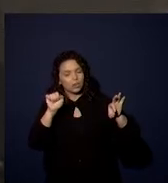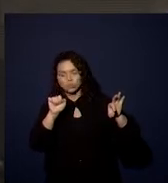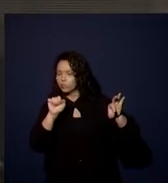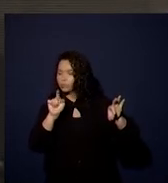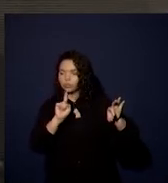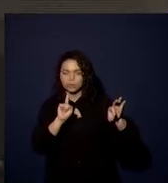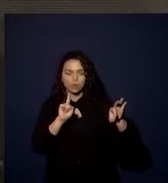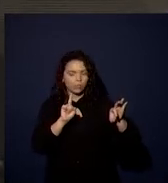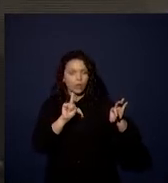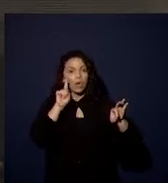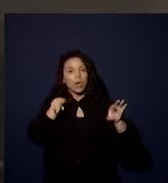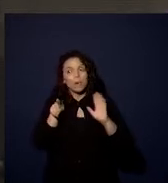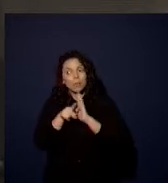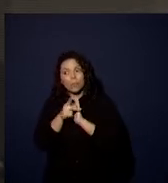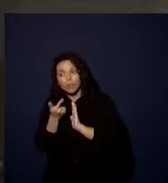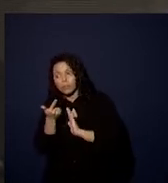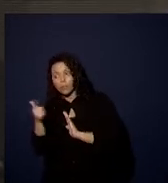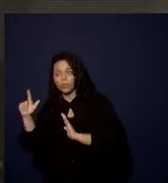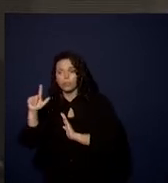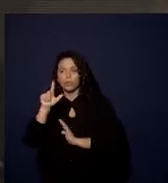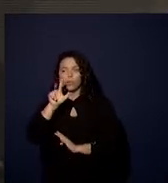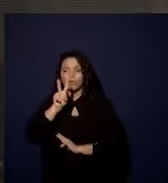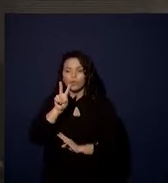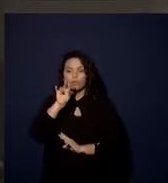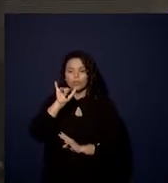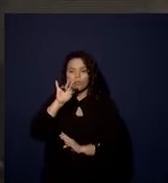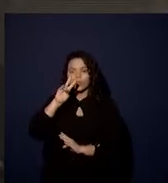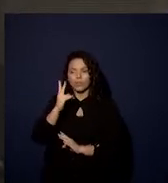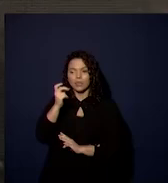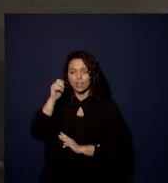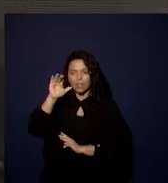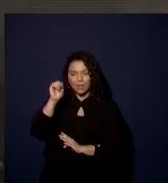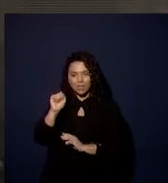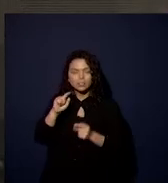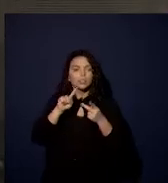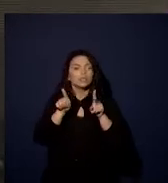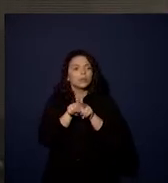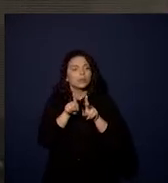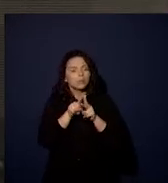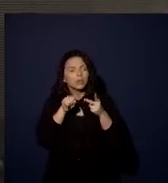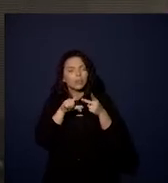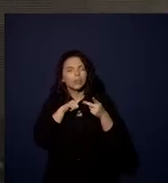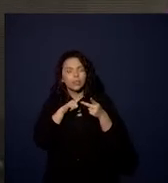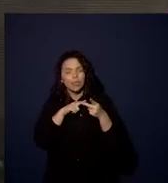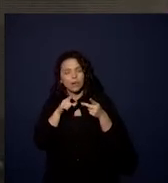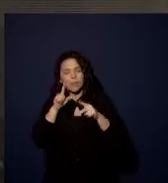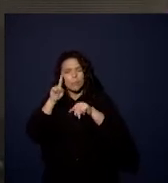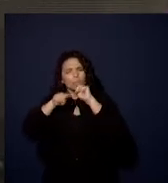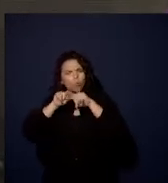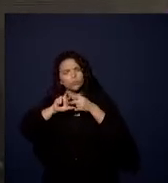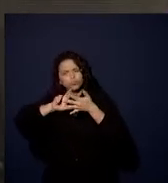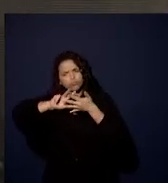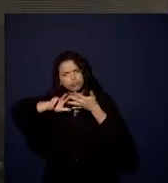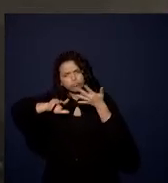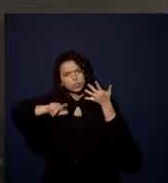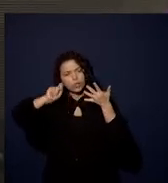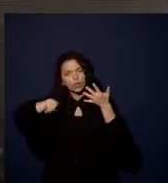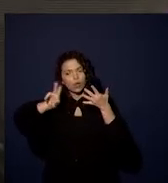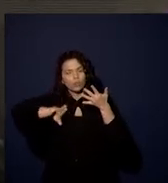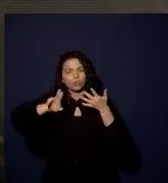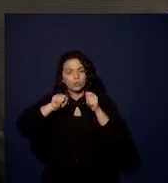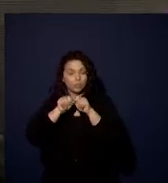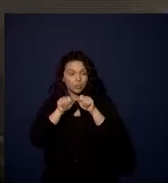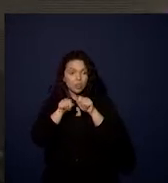né também de alguma forma usando outras coisas como torta de filtro e outros produtos então potencial